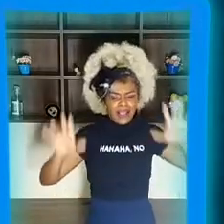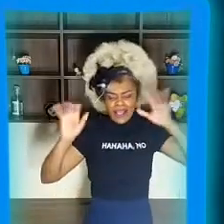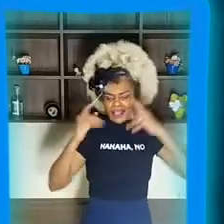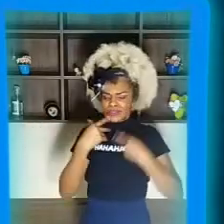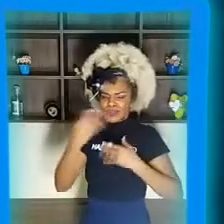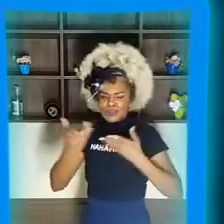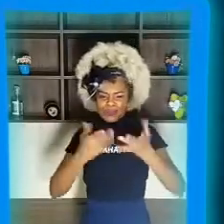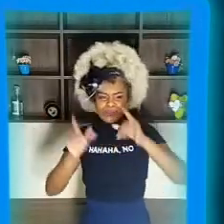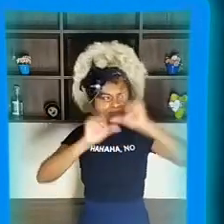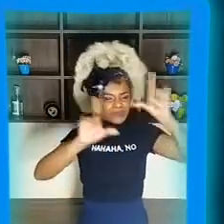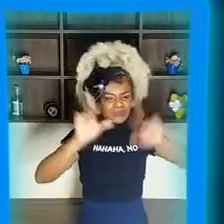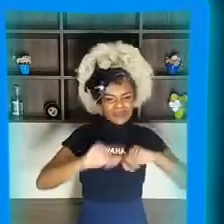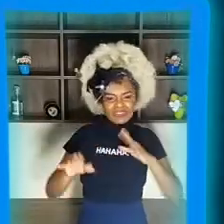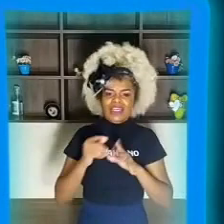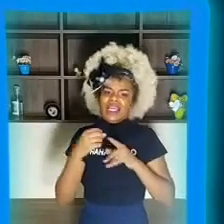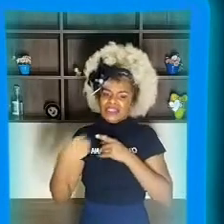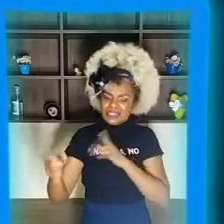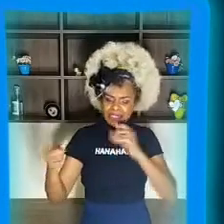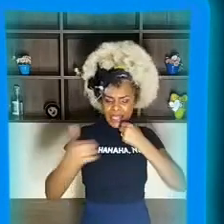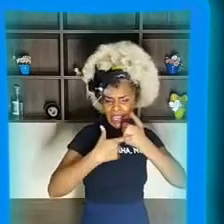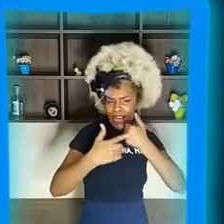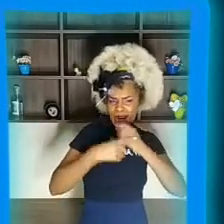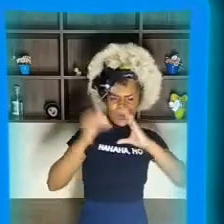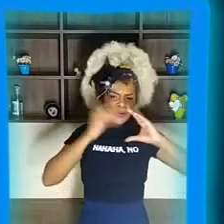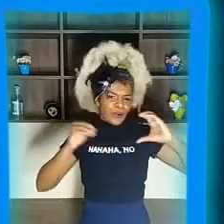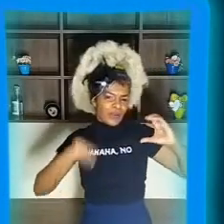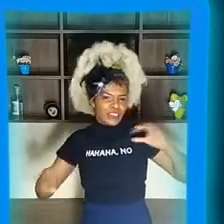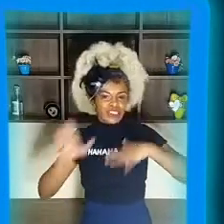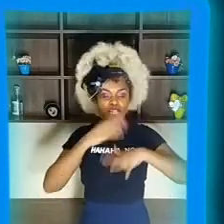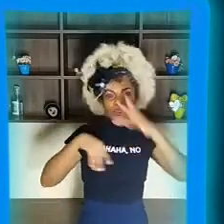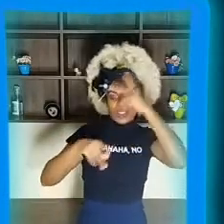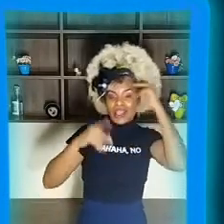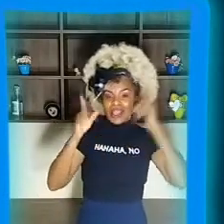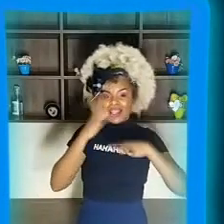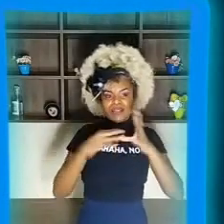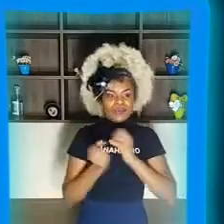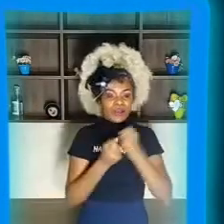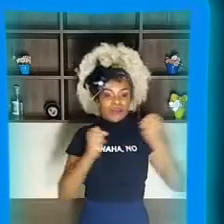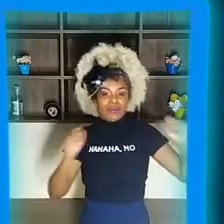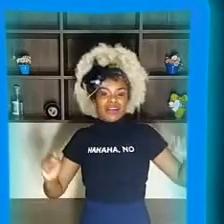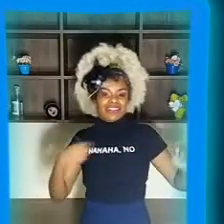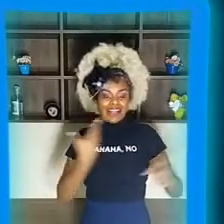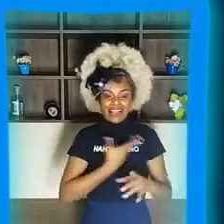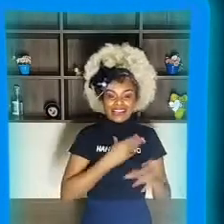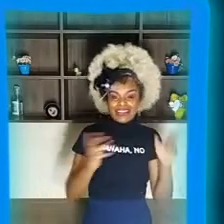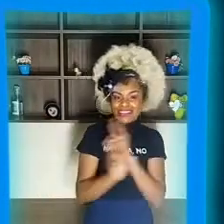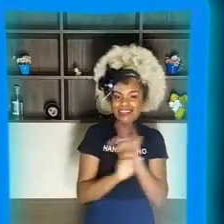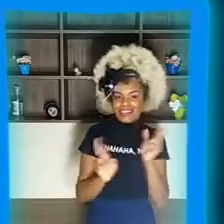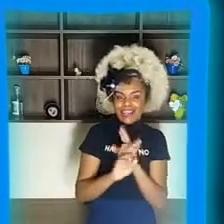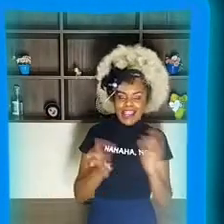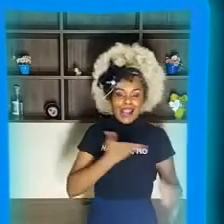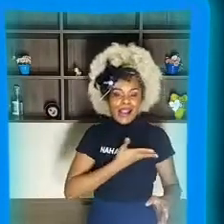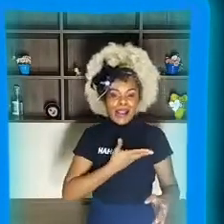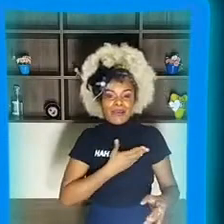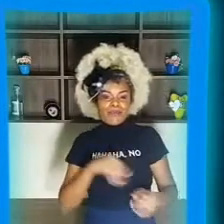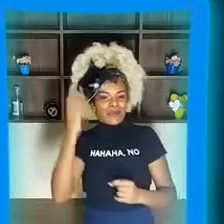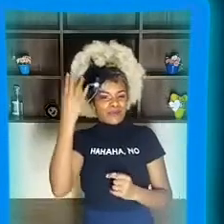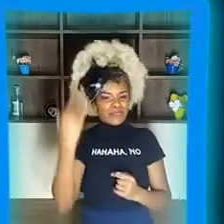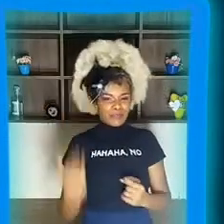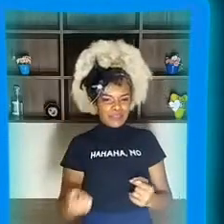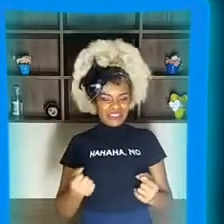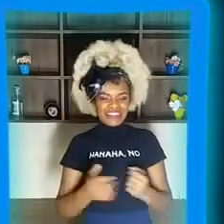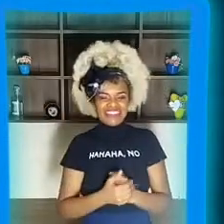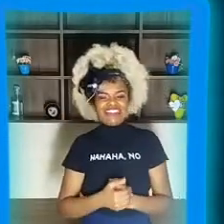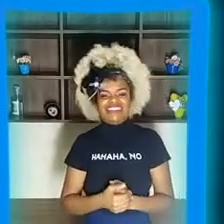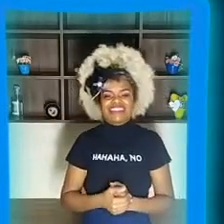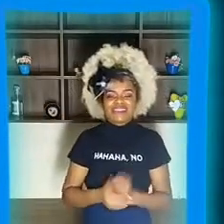divulgadores. Segue, curte, compartilha. Toda essa galera, vamos aumentar a nossa rede de amigos espíritas. Isso aí,